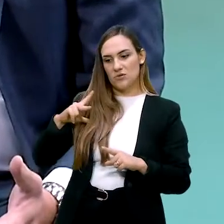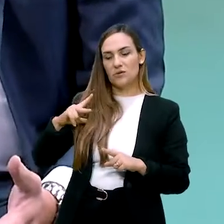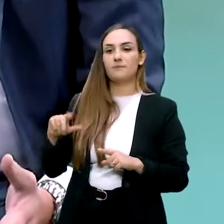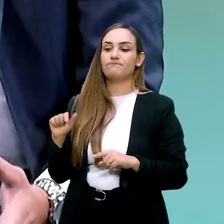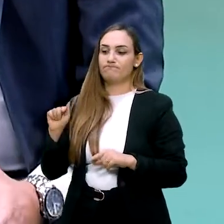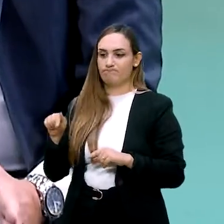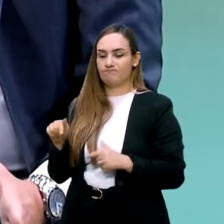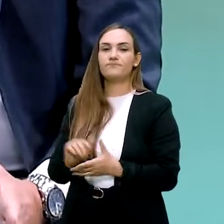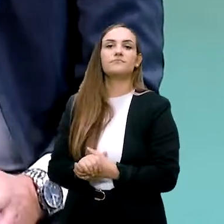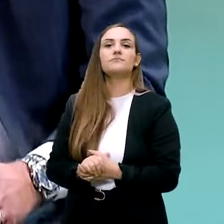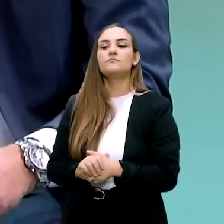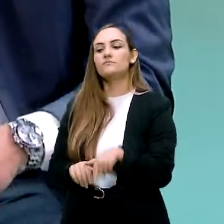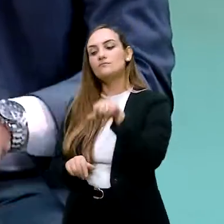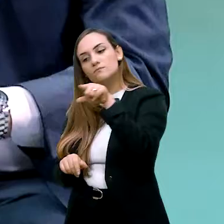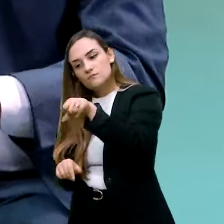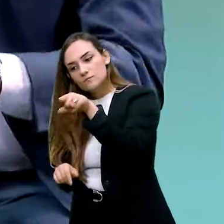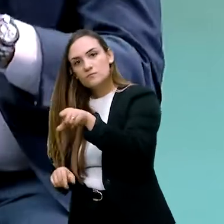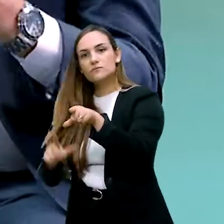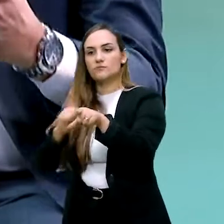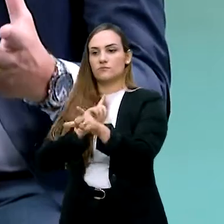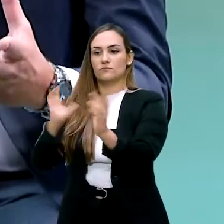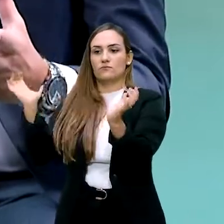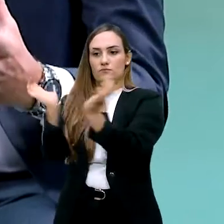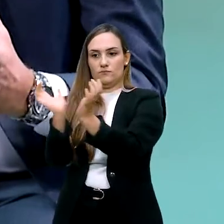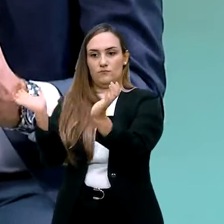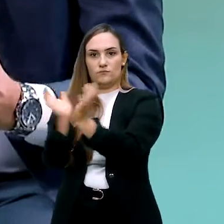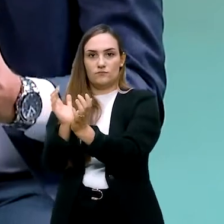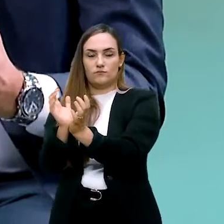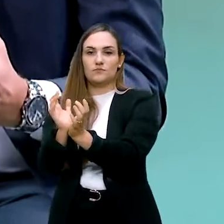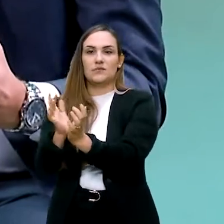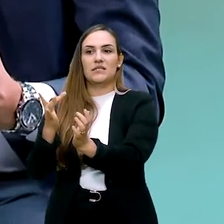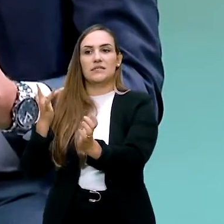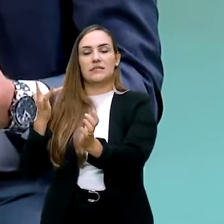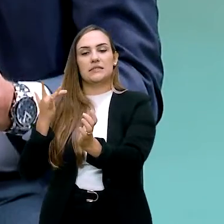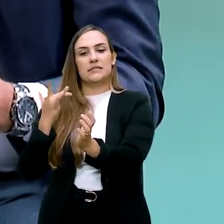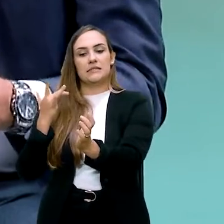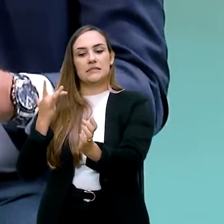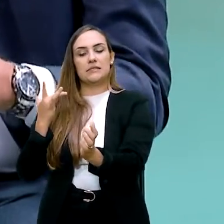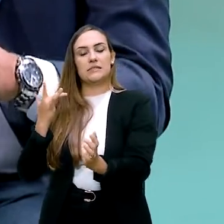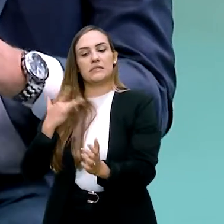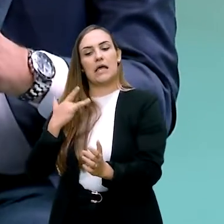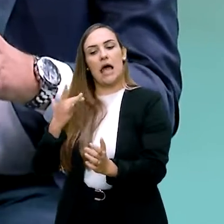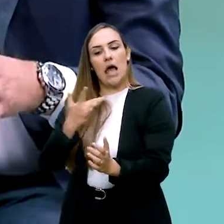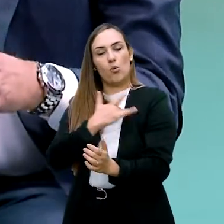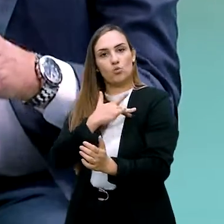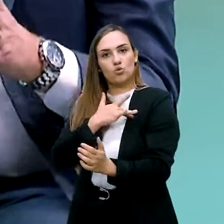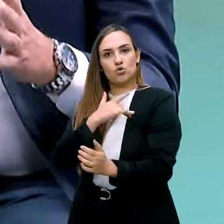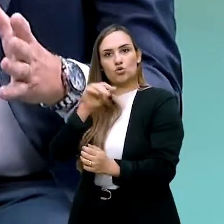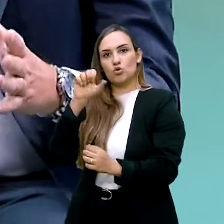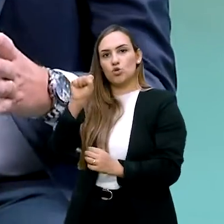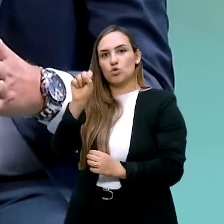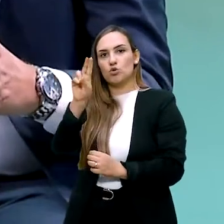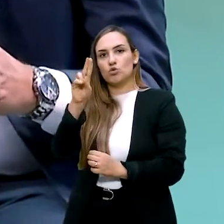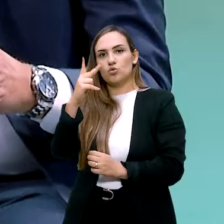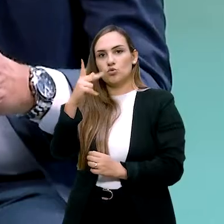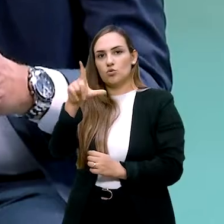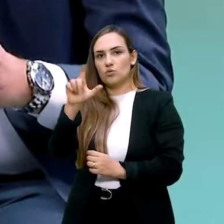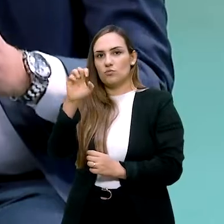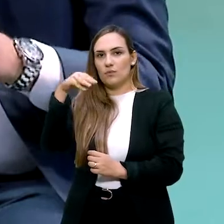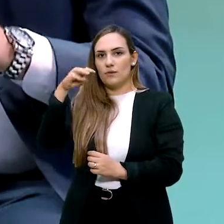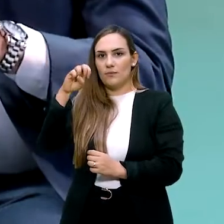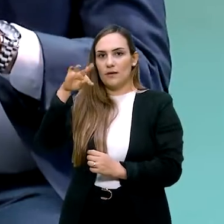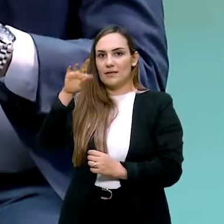privadas. E nós temos também um outro grande grupo, que é a saúde suplementar. Esse grupo formado pelas operadoras de planos de